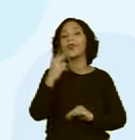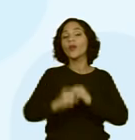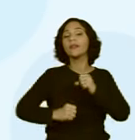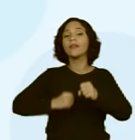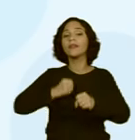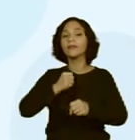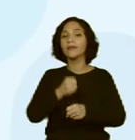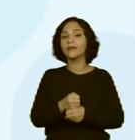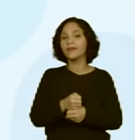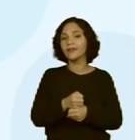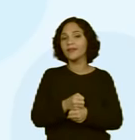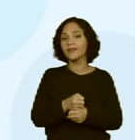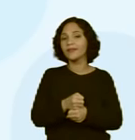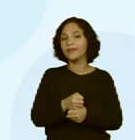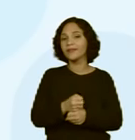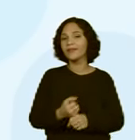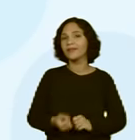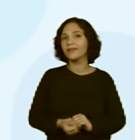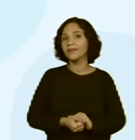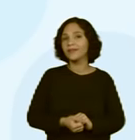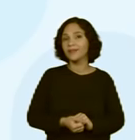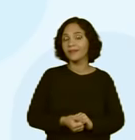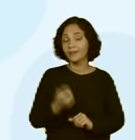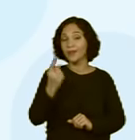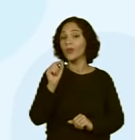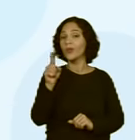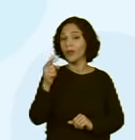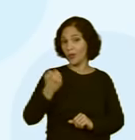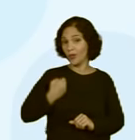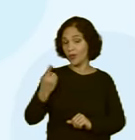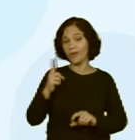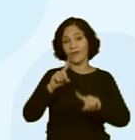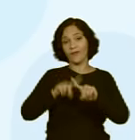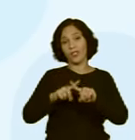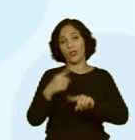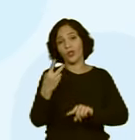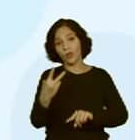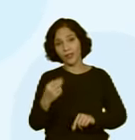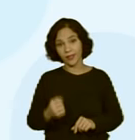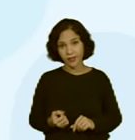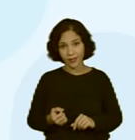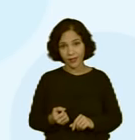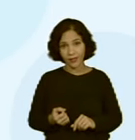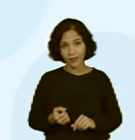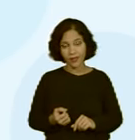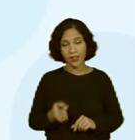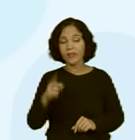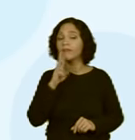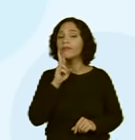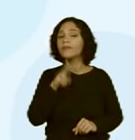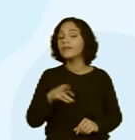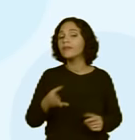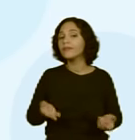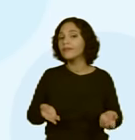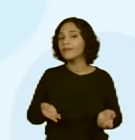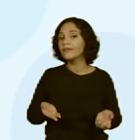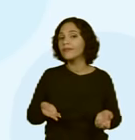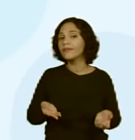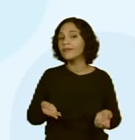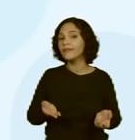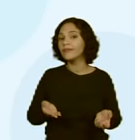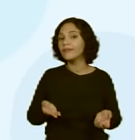Certo? E em 2 anos? Multiplica esse número por 2, né? Quanto que você vai